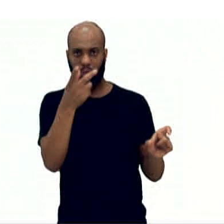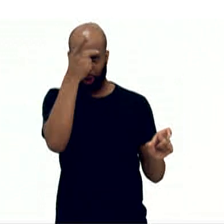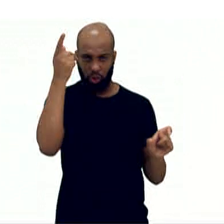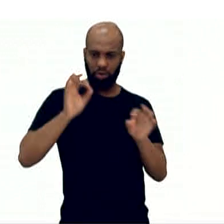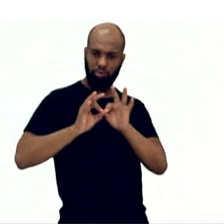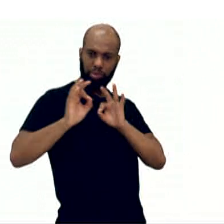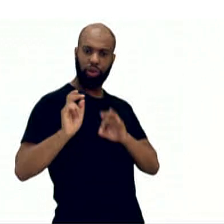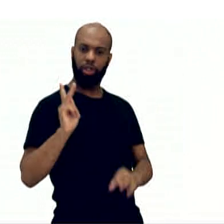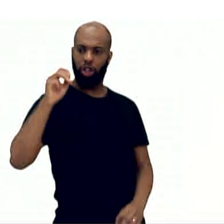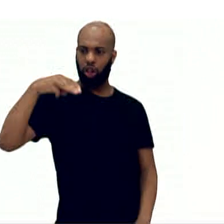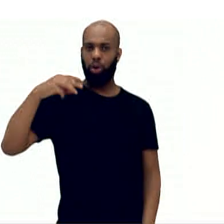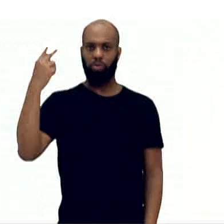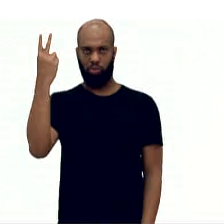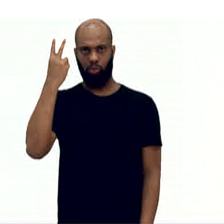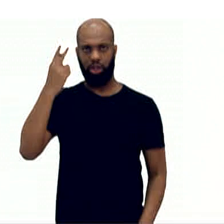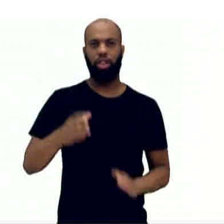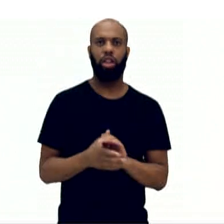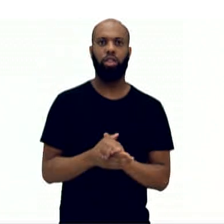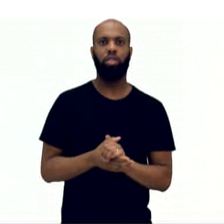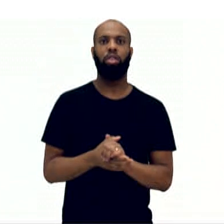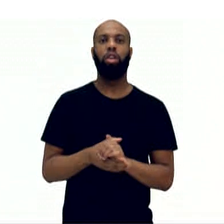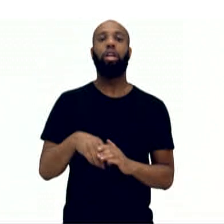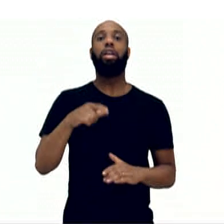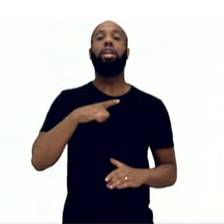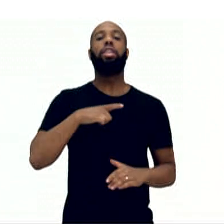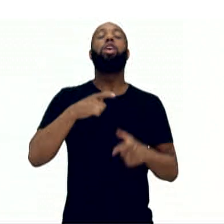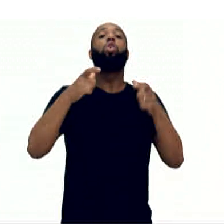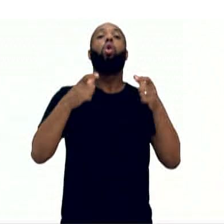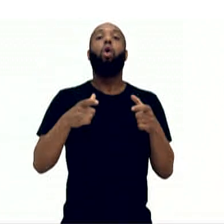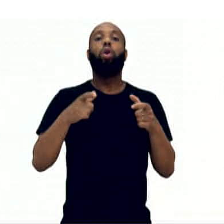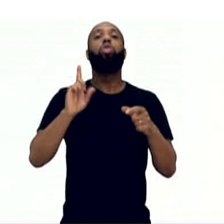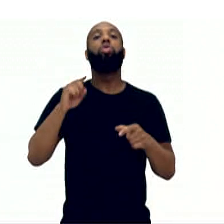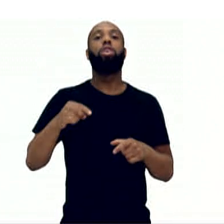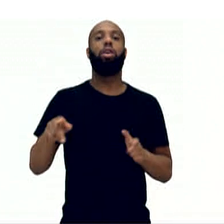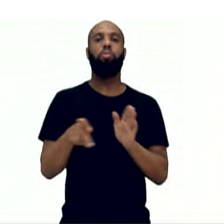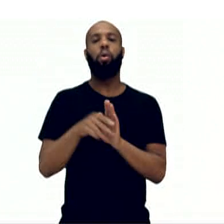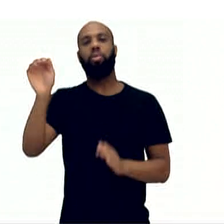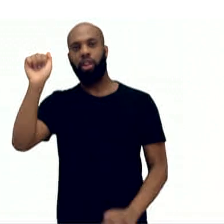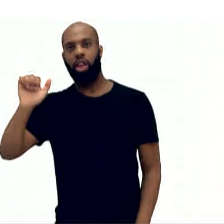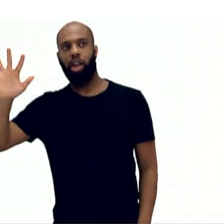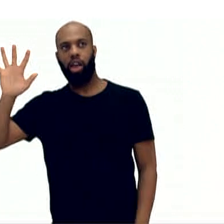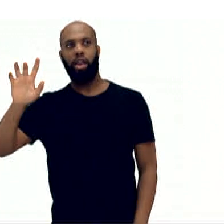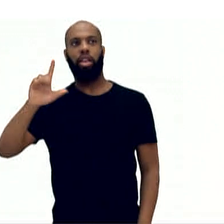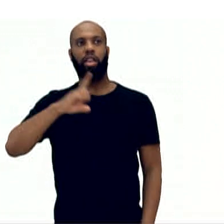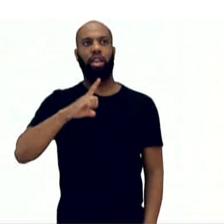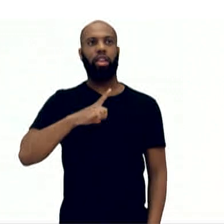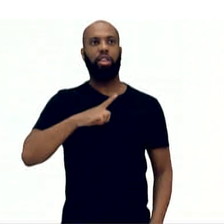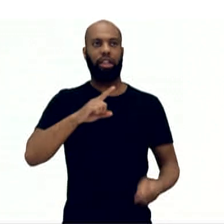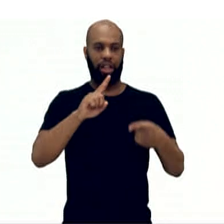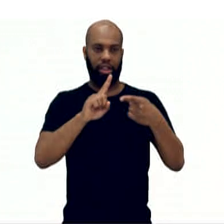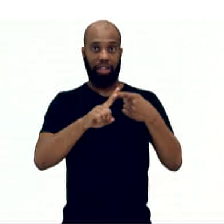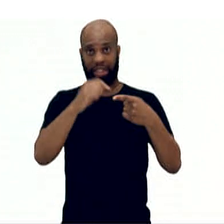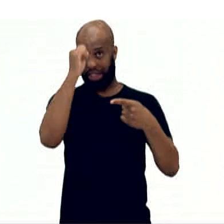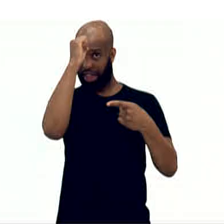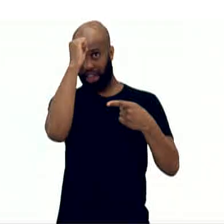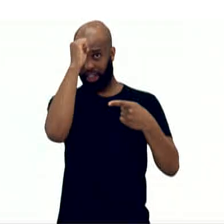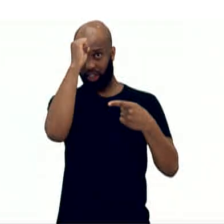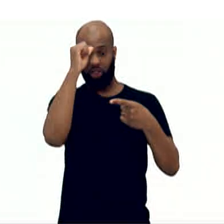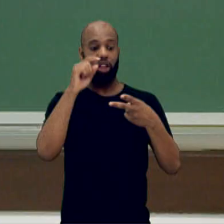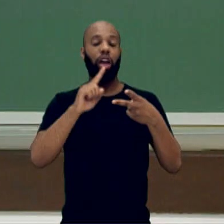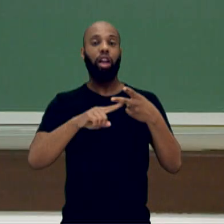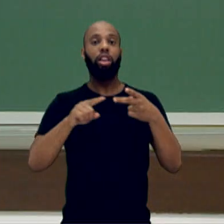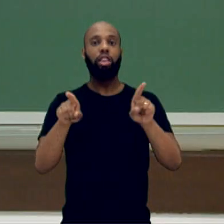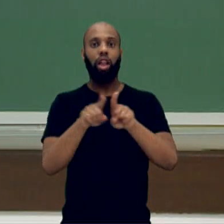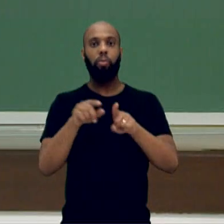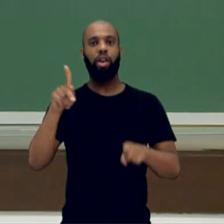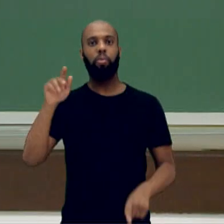17 das 25 cidades mais densas do mundo estão na Ásia e no Pacífico. As 3 primeiras são Mumbai, Calcutá na Índia e Karachi no